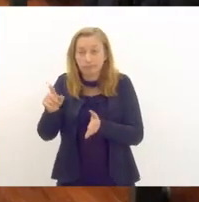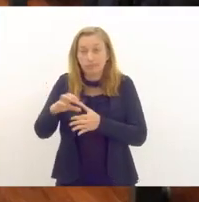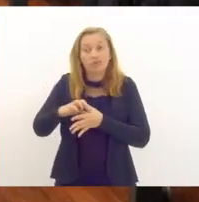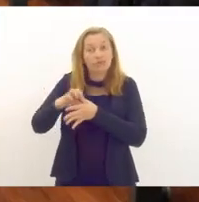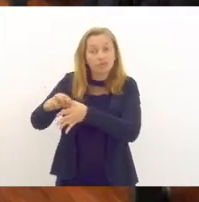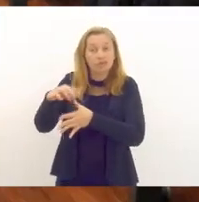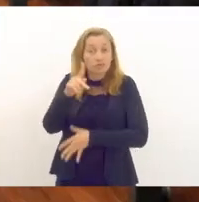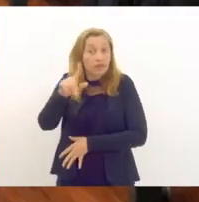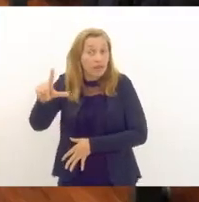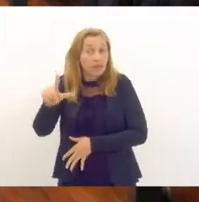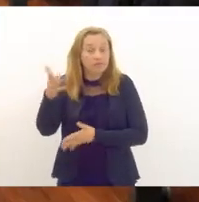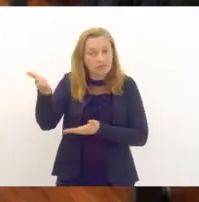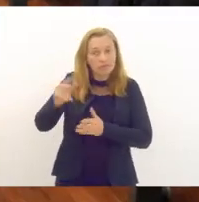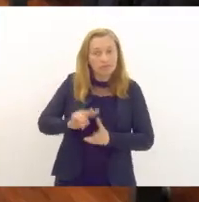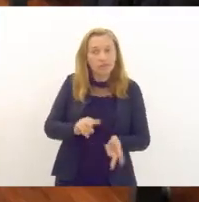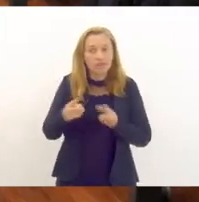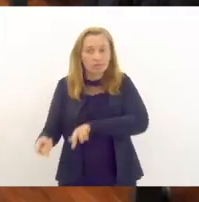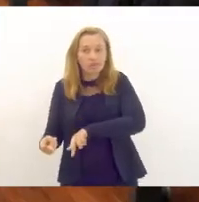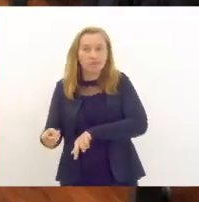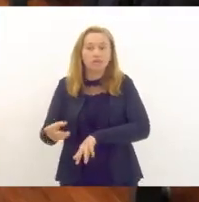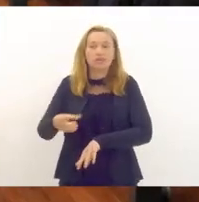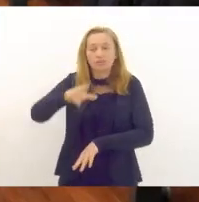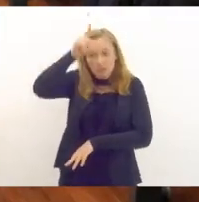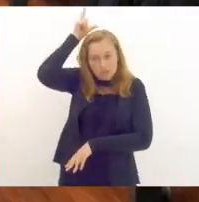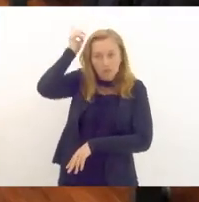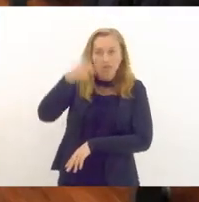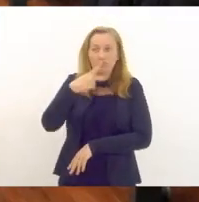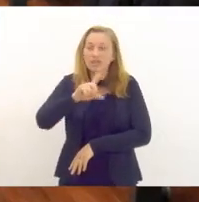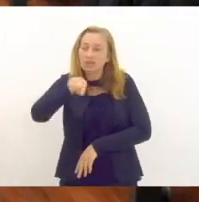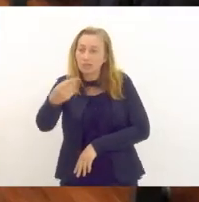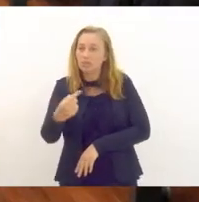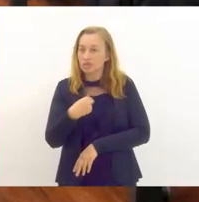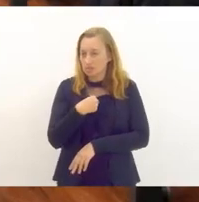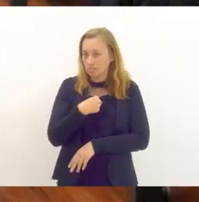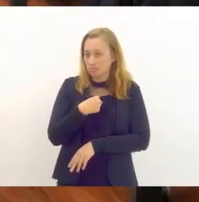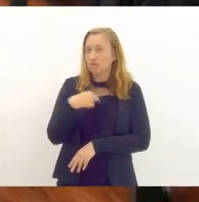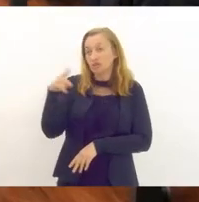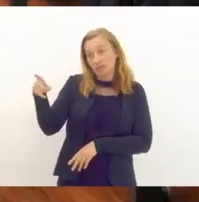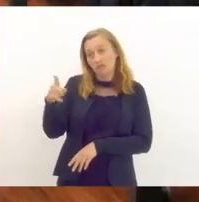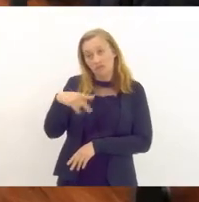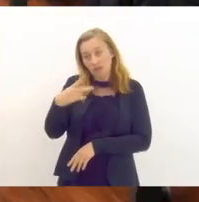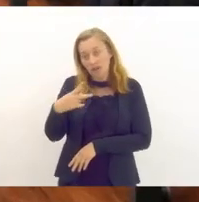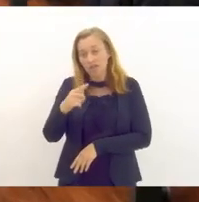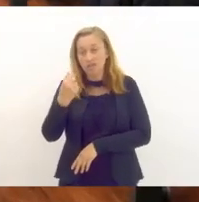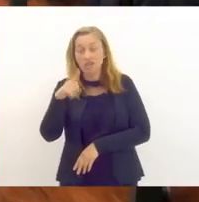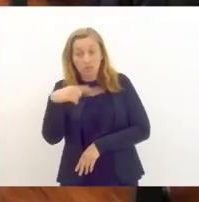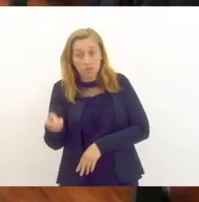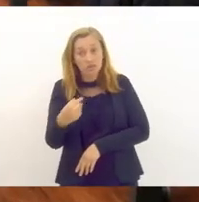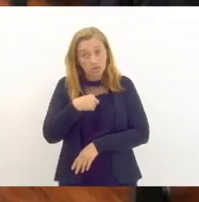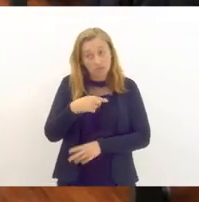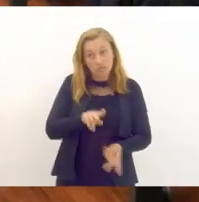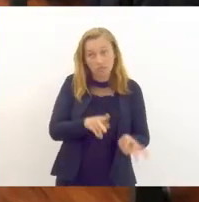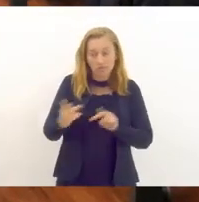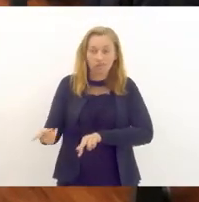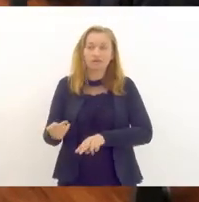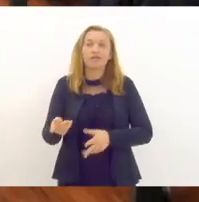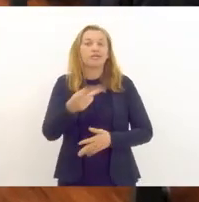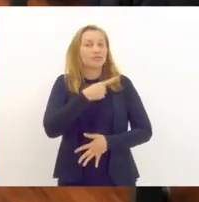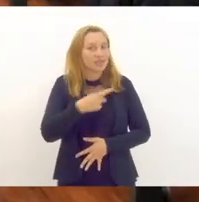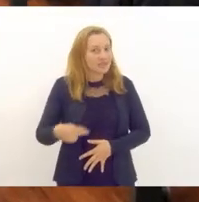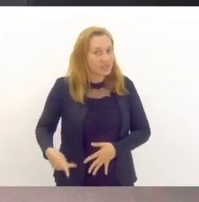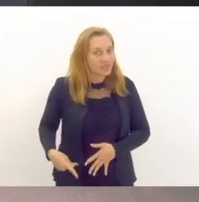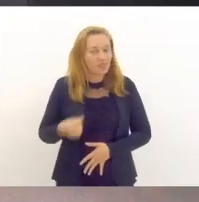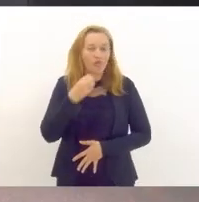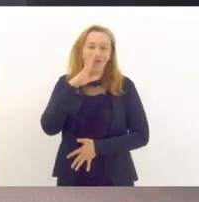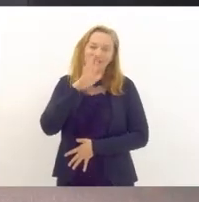Então você faz o cabeamento dos Paulo fala depois eu quer dizer você faz a colocação e depois vou tentar o encaminhamento Presidente Boa